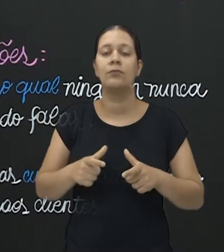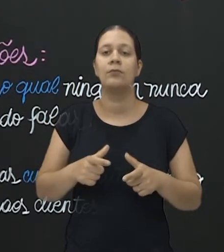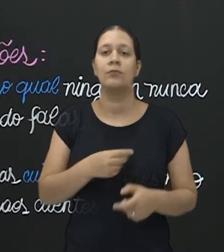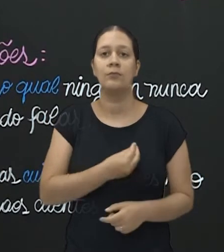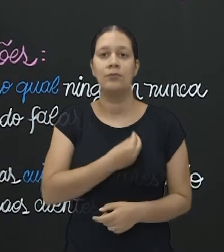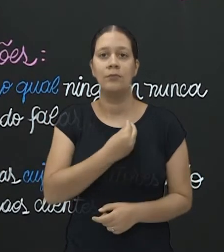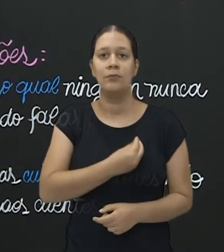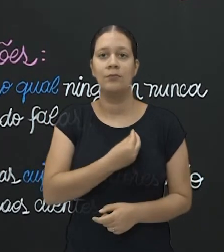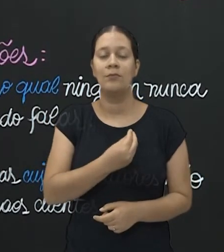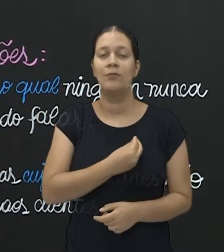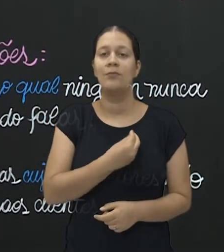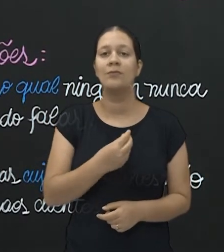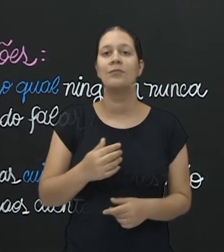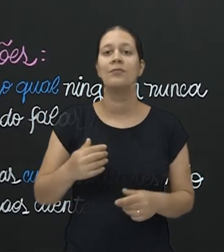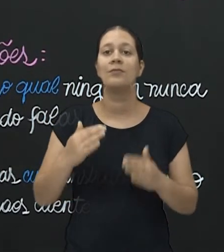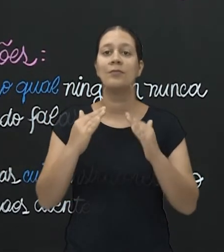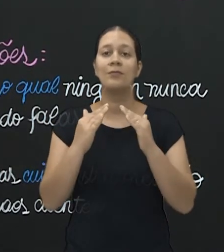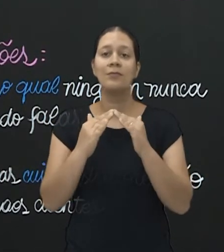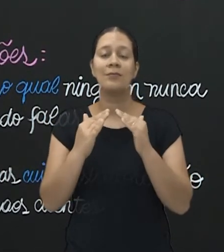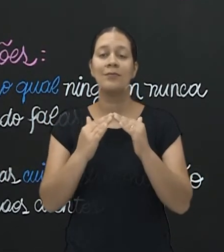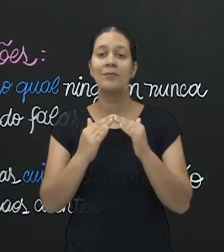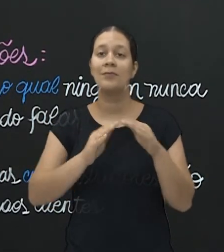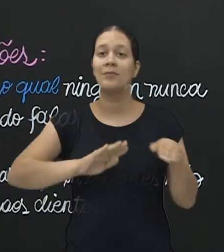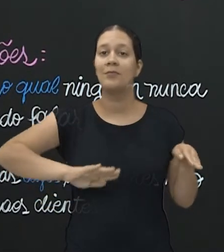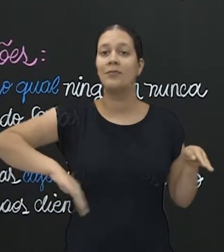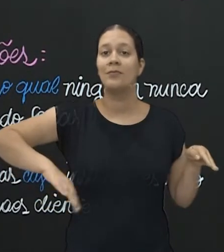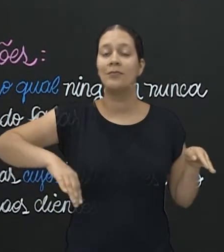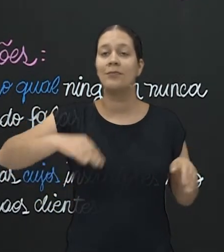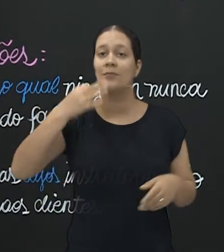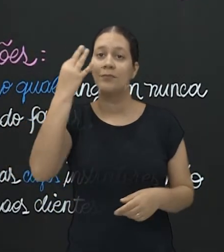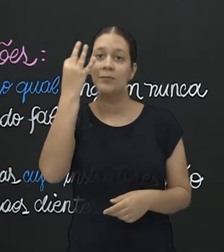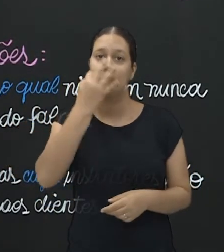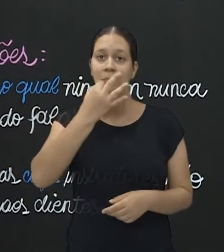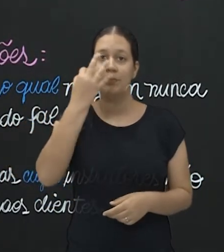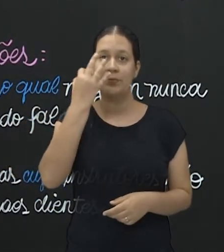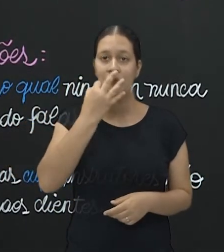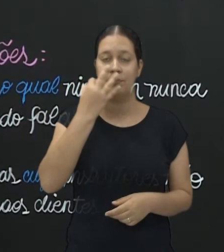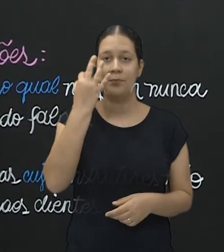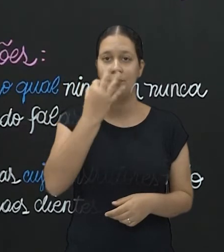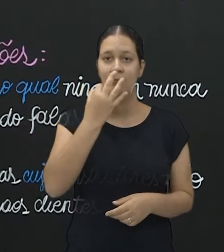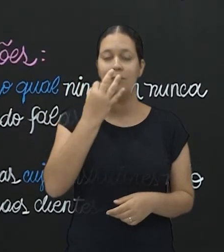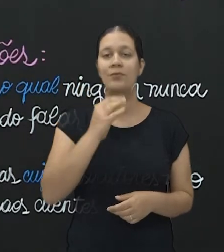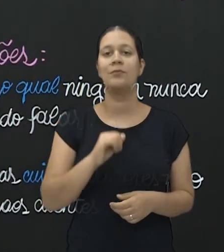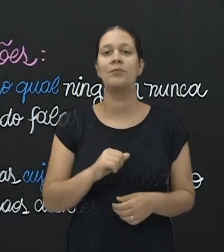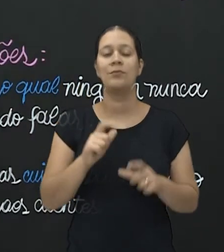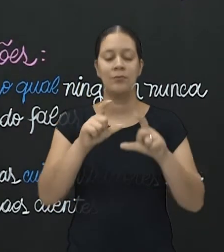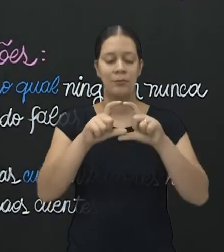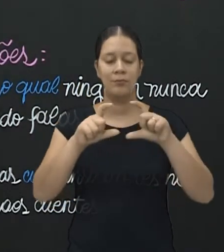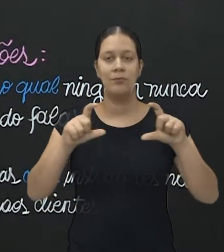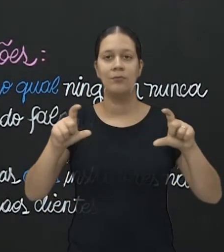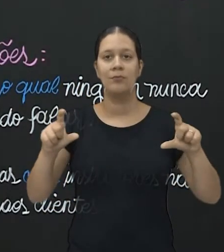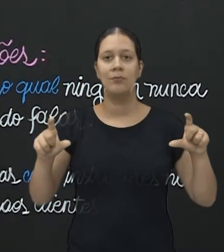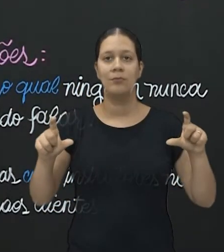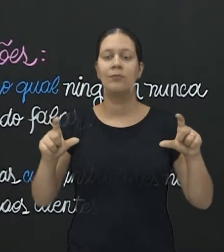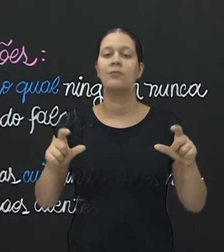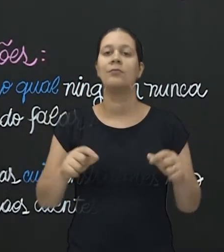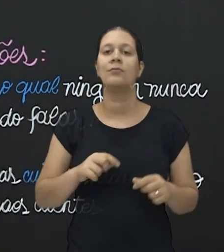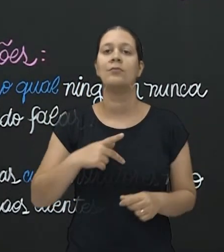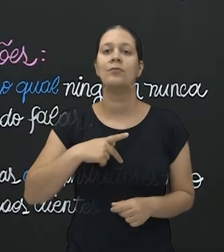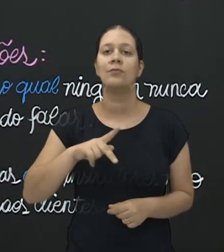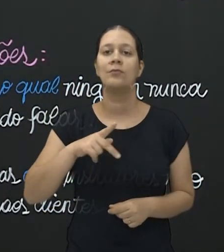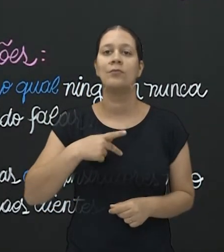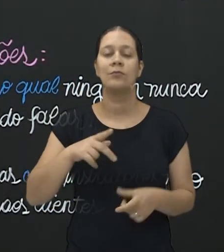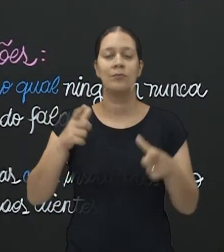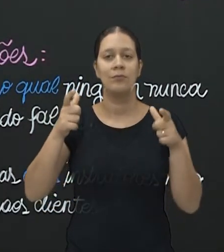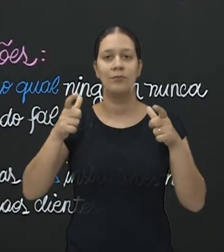oração principal é a casa de praia é linda. Ela é intercalada pela oração introduzida pelo pronome onde,